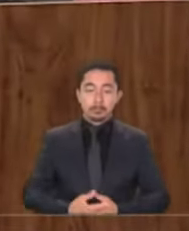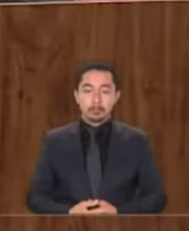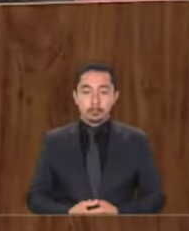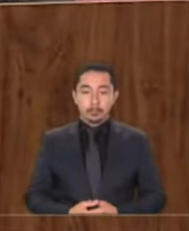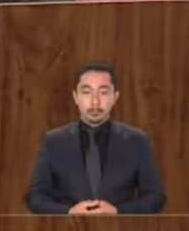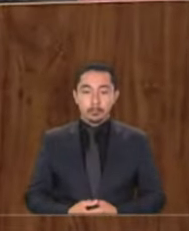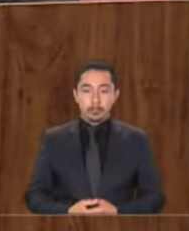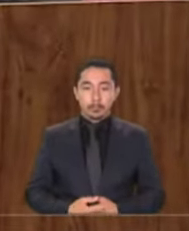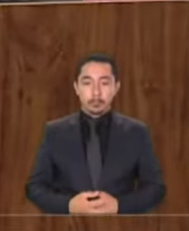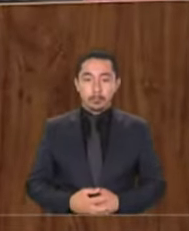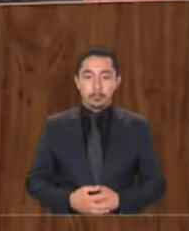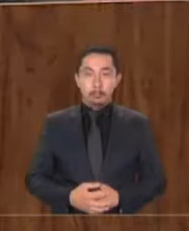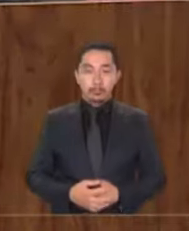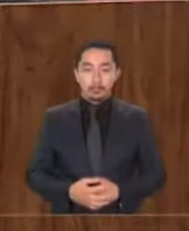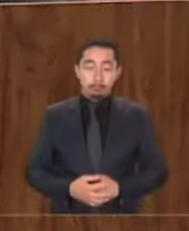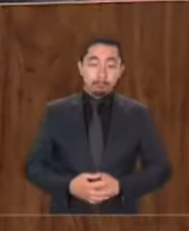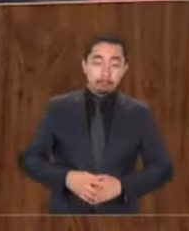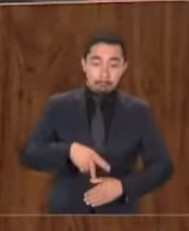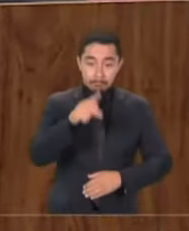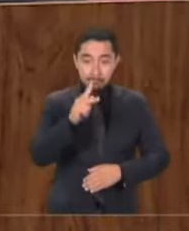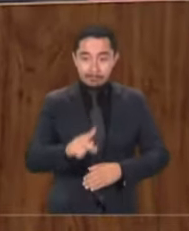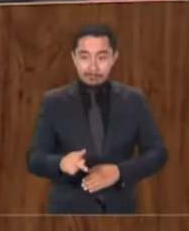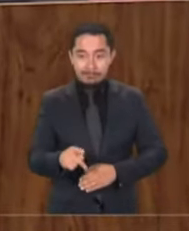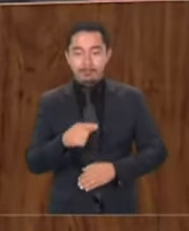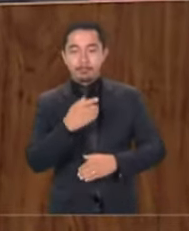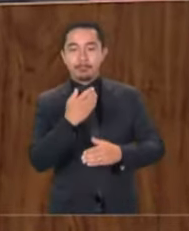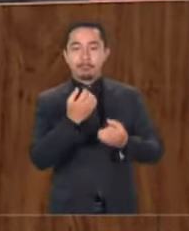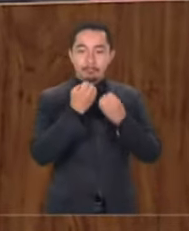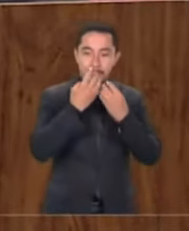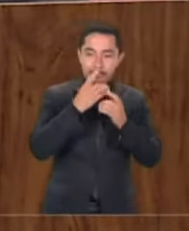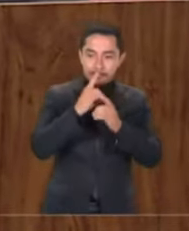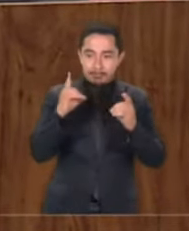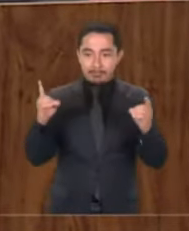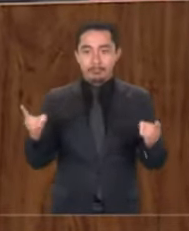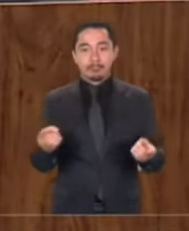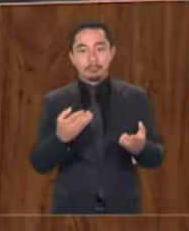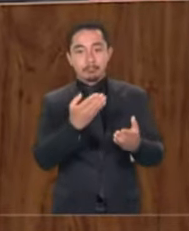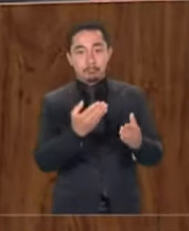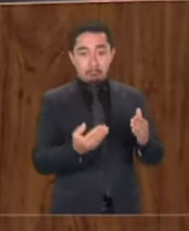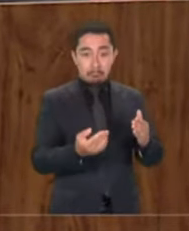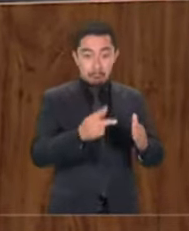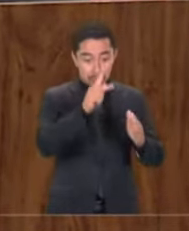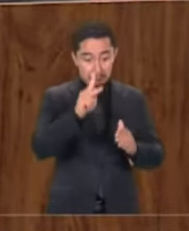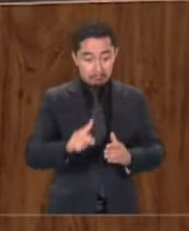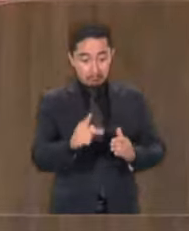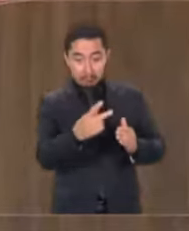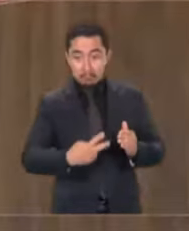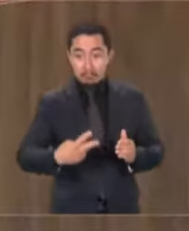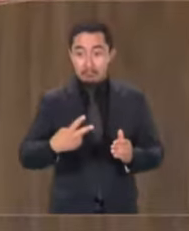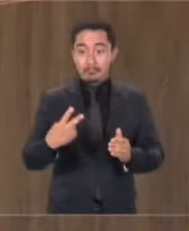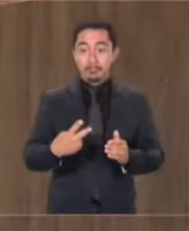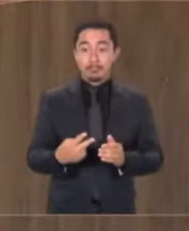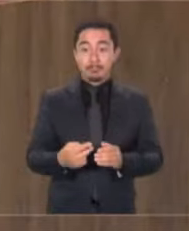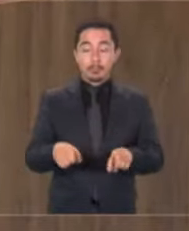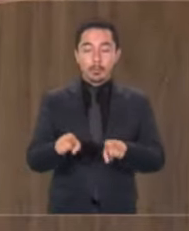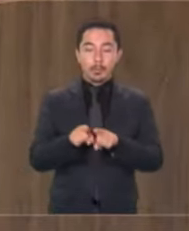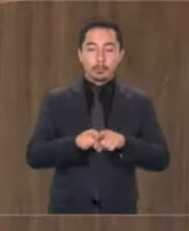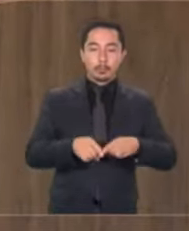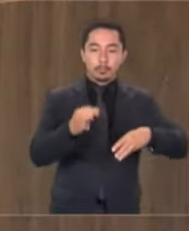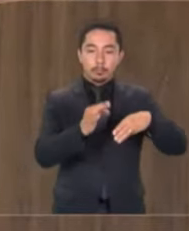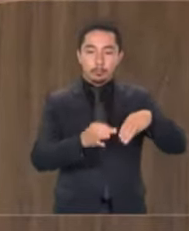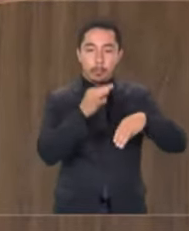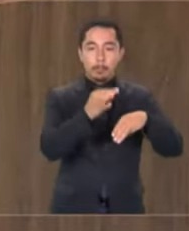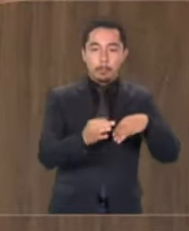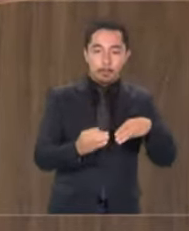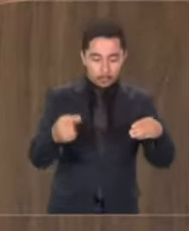Presidente Alexandre, bom dia à corte, senhora vice-presidente, senhoras ministras